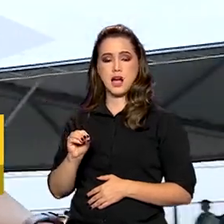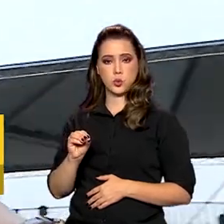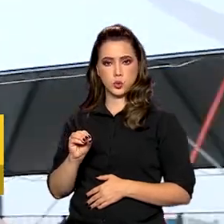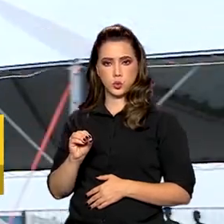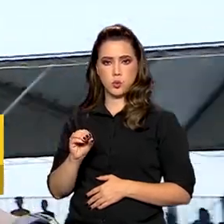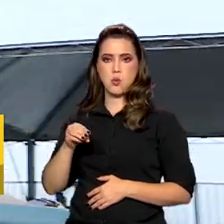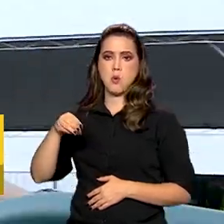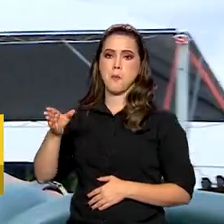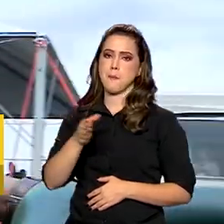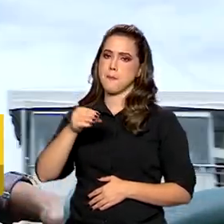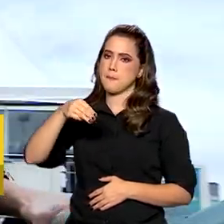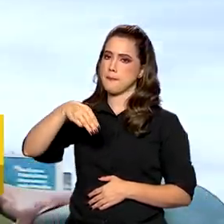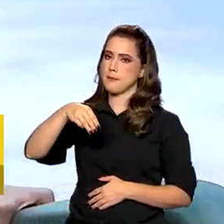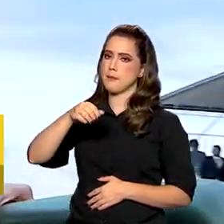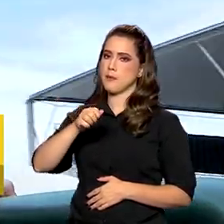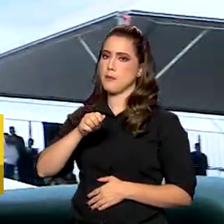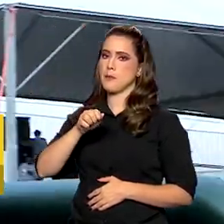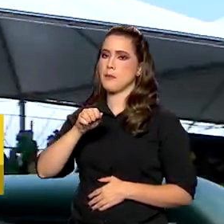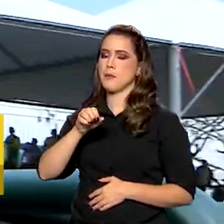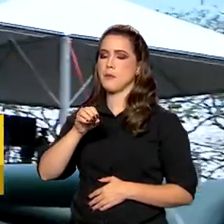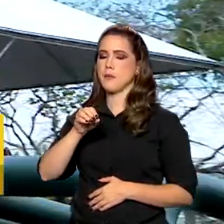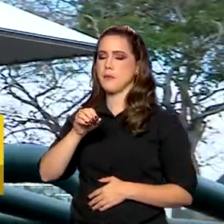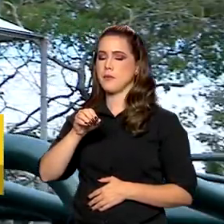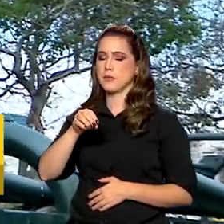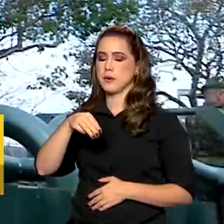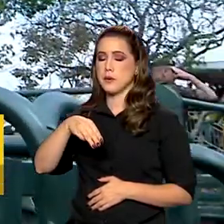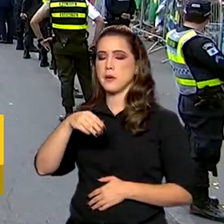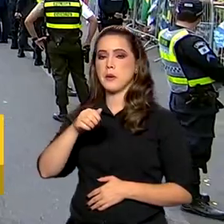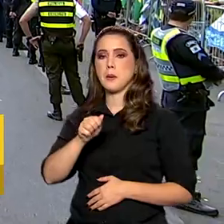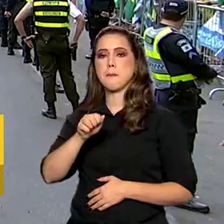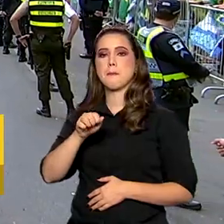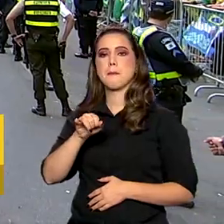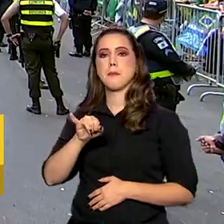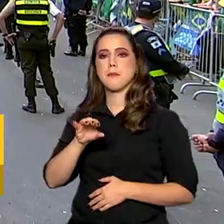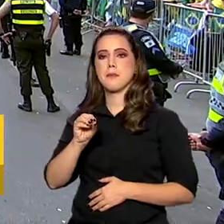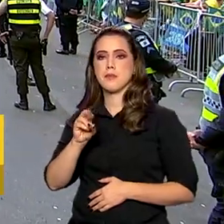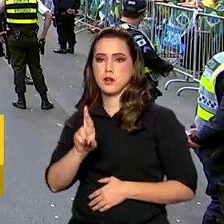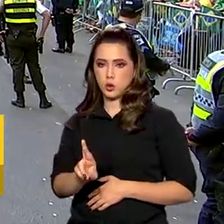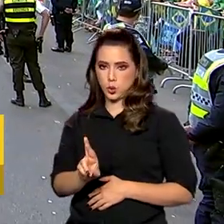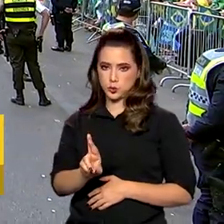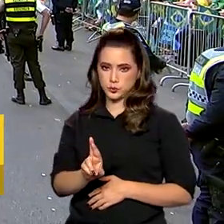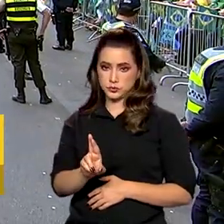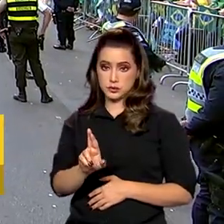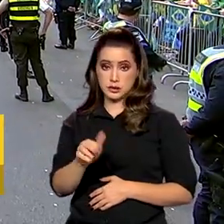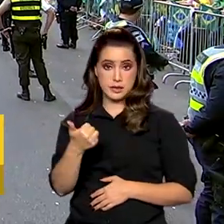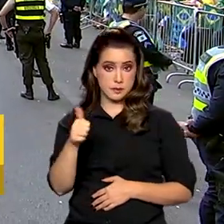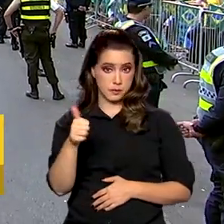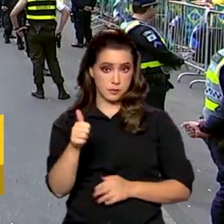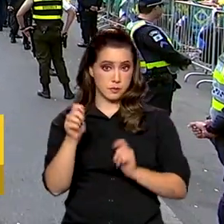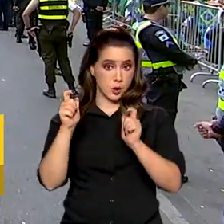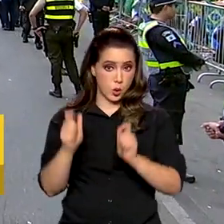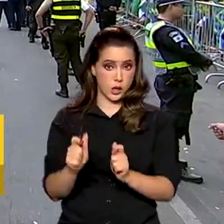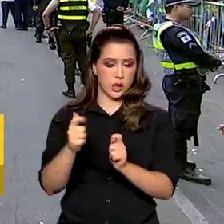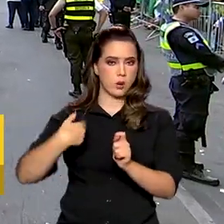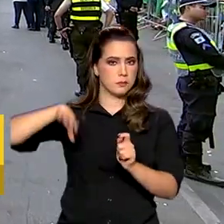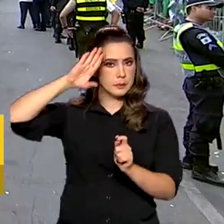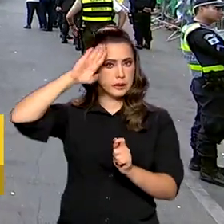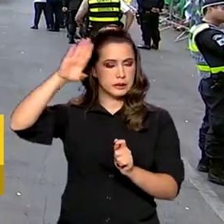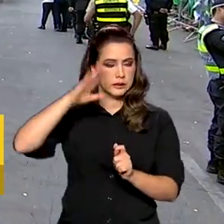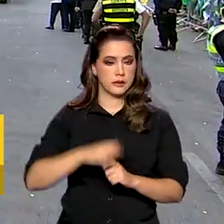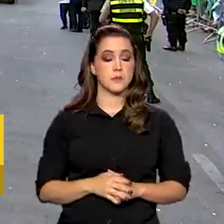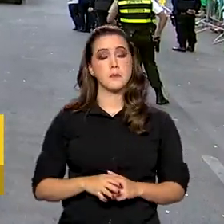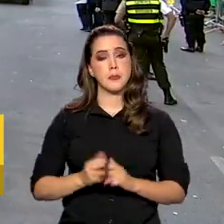desfile militar. Então o general Troviso é o comandante da 11ª Região Militar, que apoia administrativamente